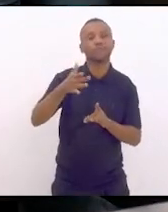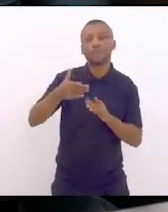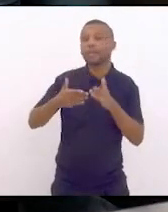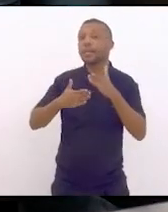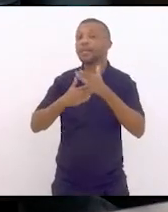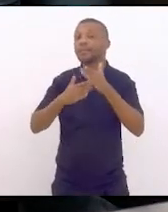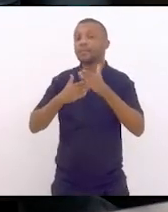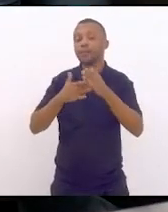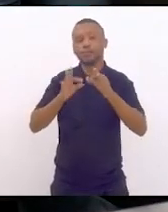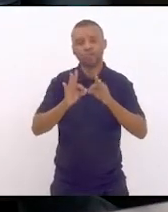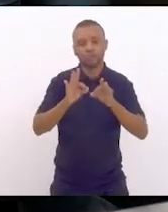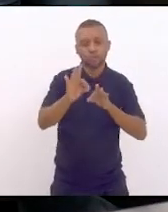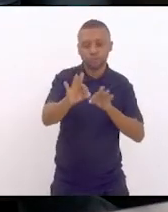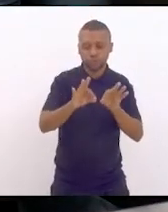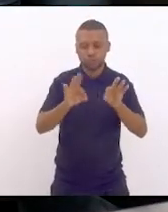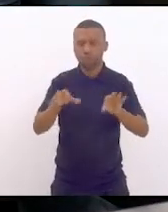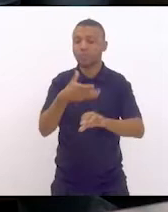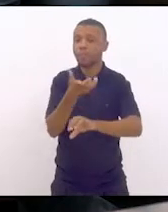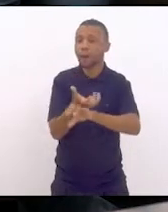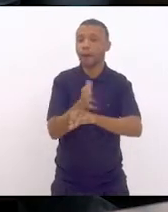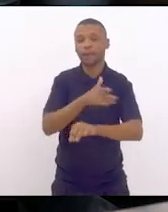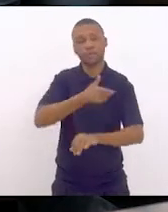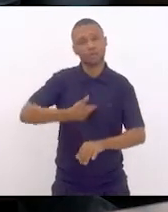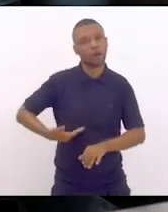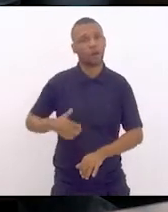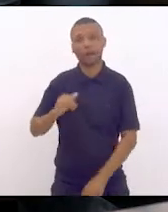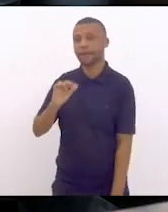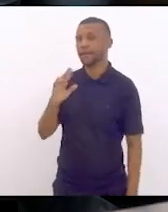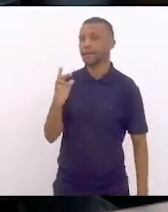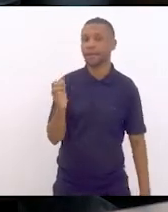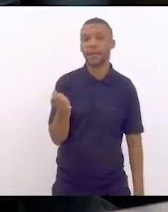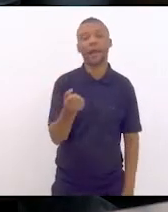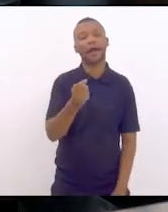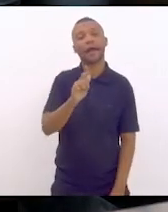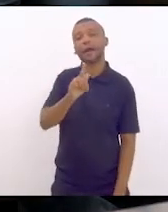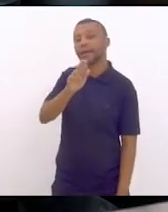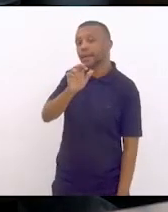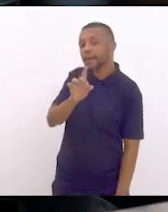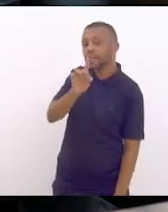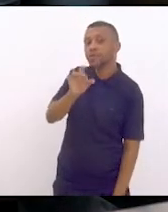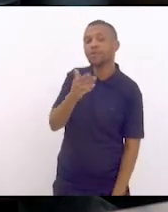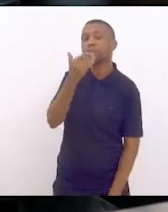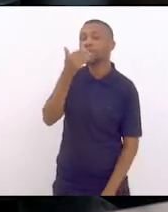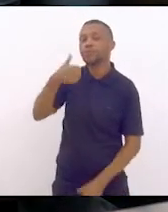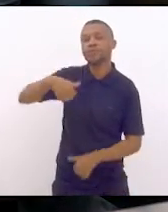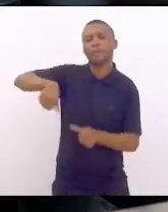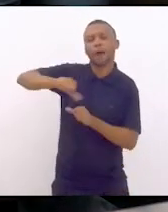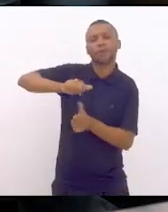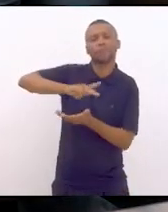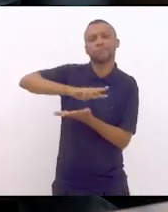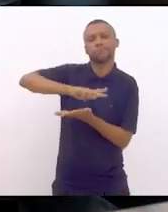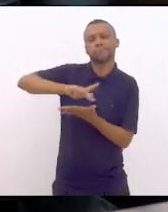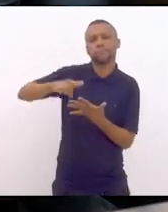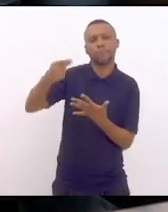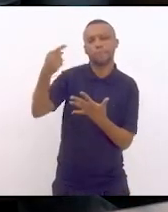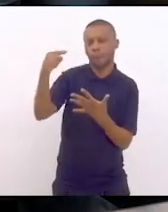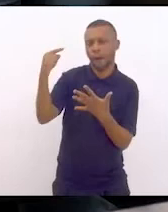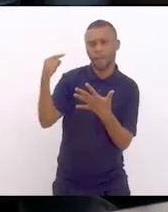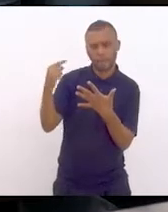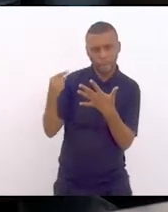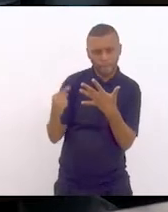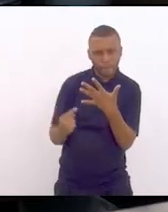Grande, exatamente fazendo uma série de alterações nas suas